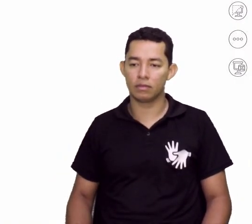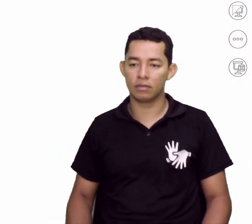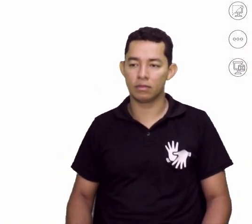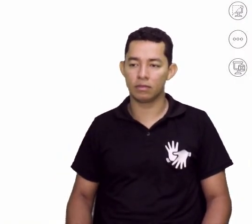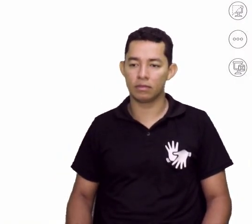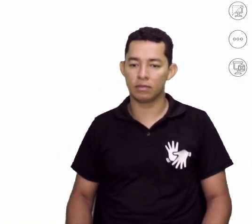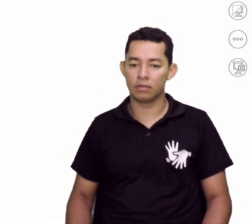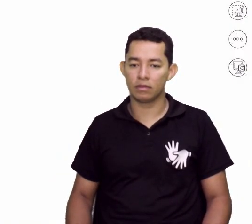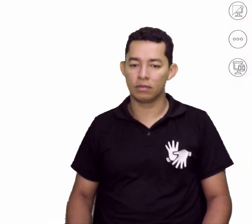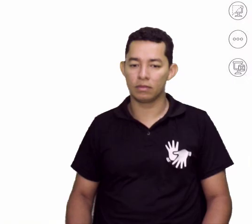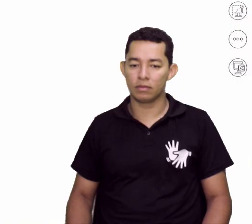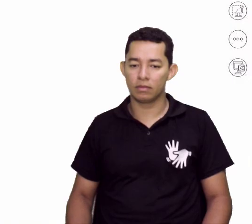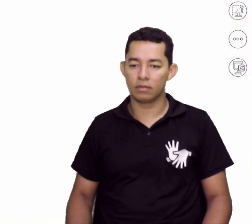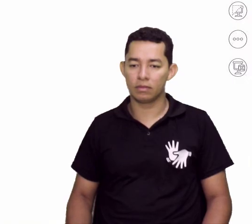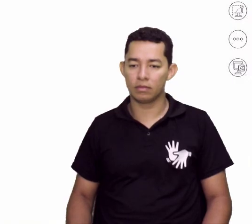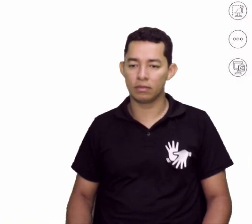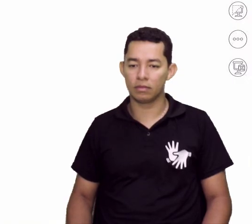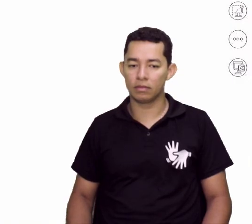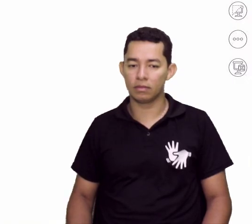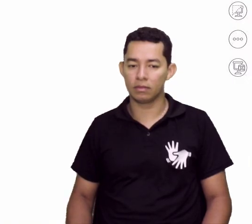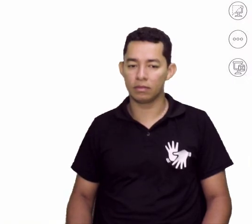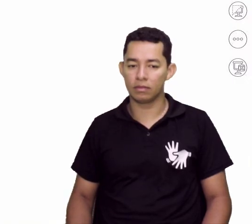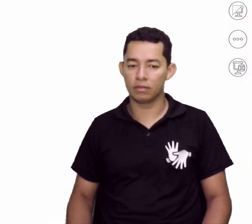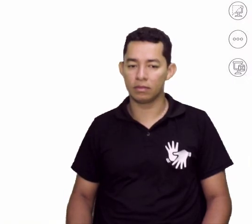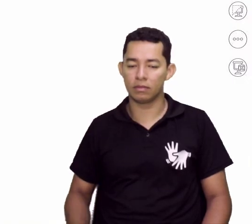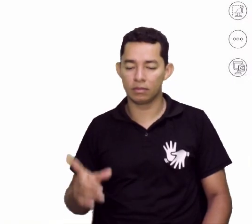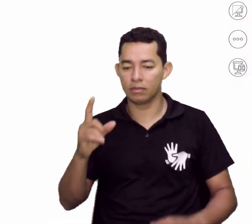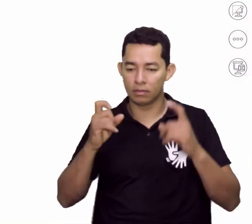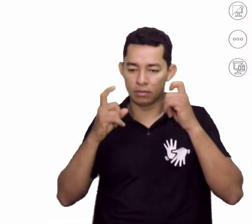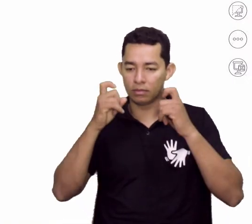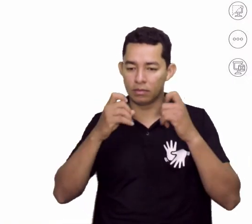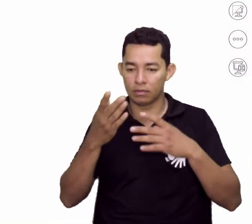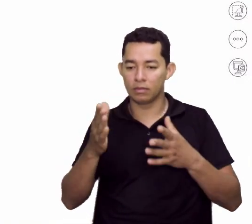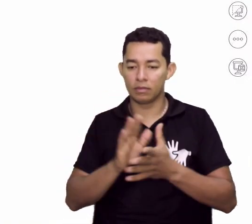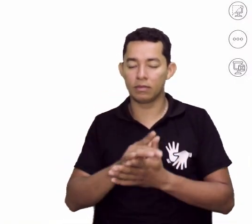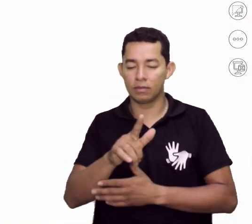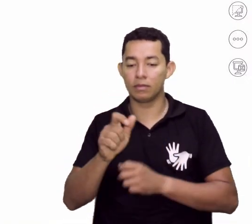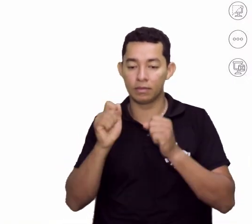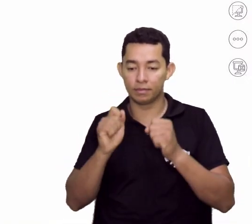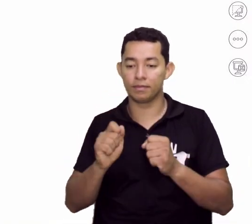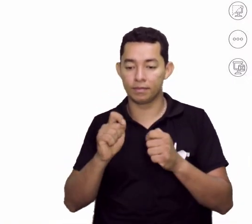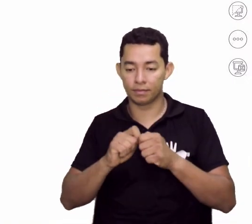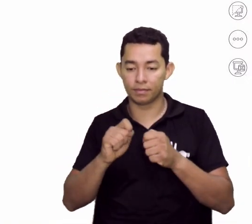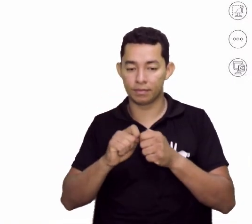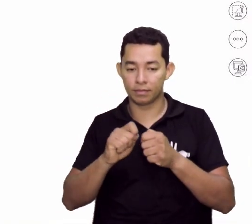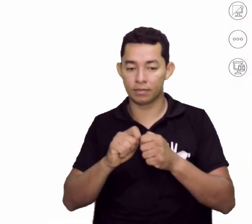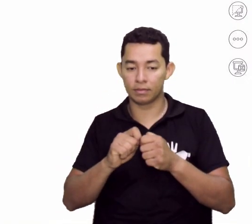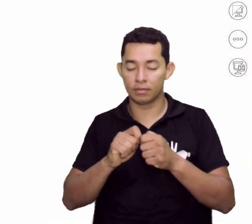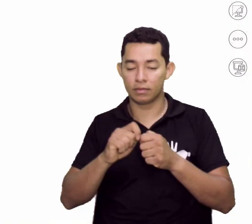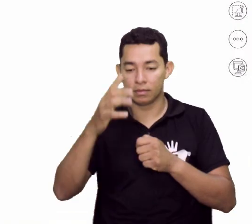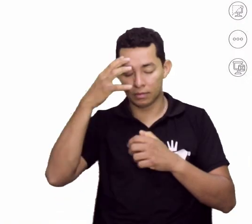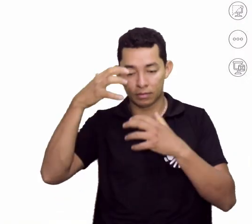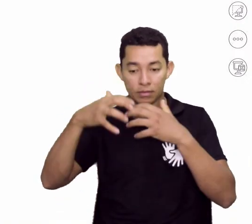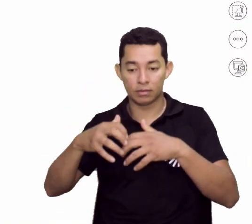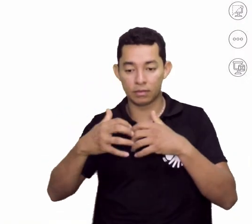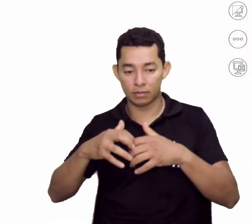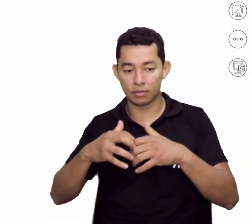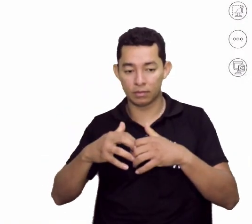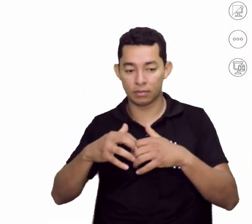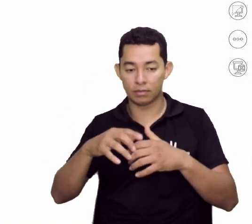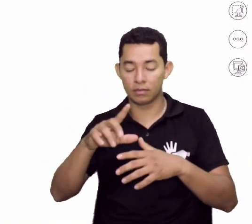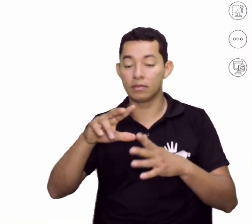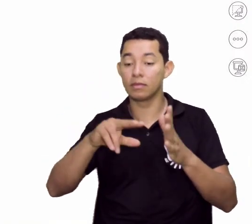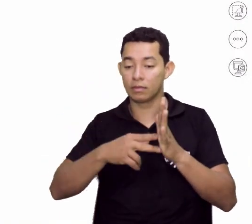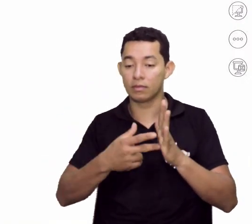estar, né, se informando, se preocupando com isso aí. E você pode fazer uma reflexão nesse sentido também,